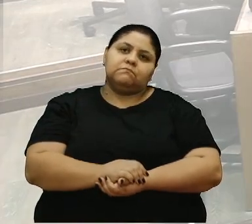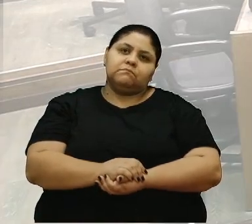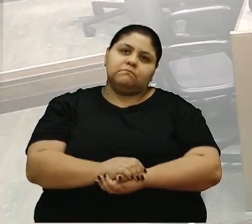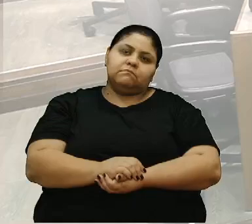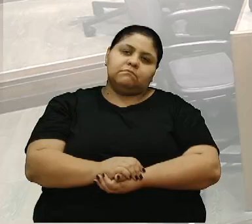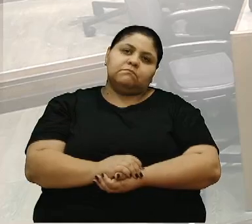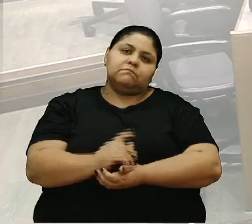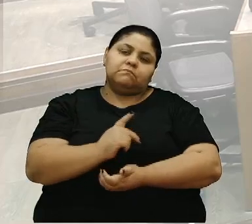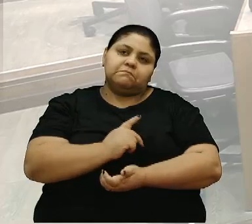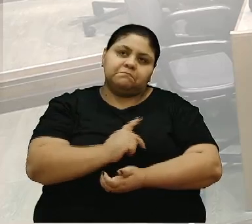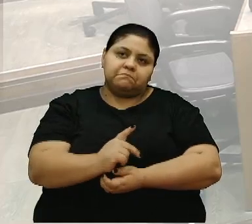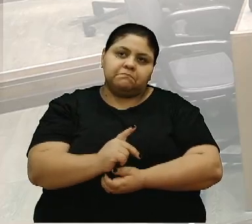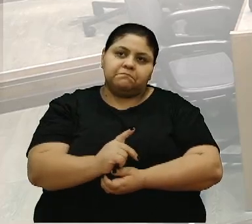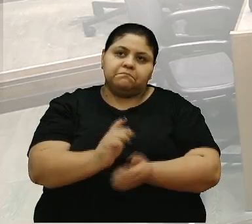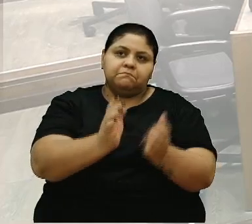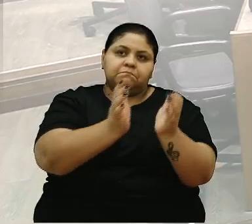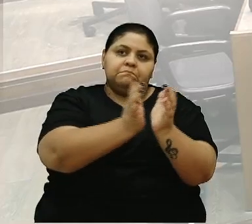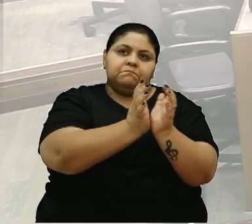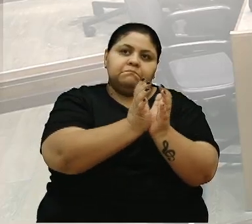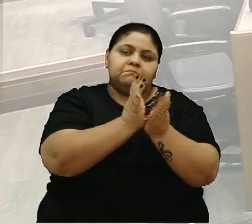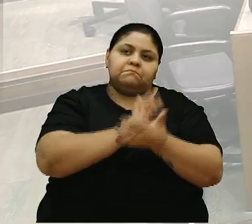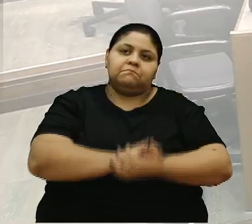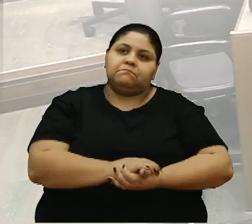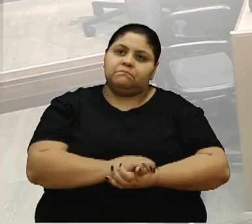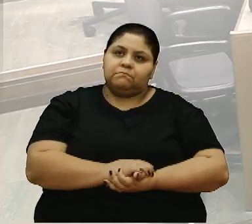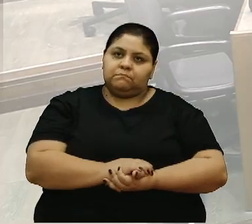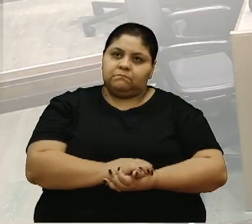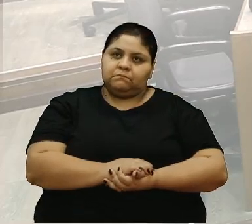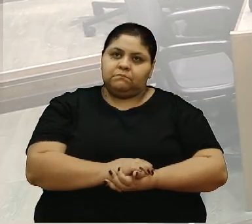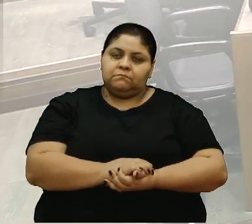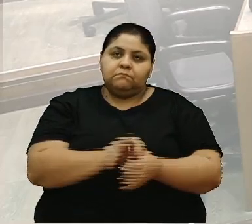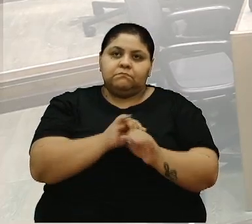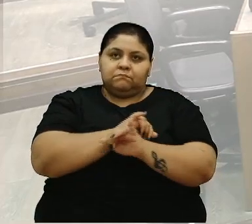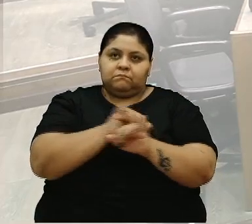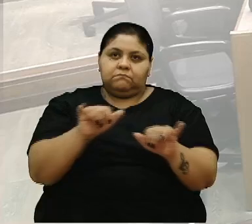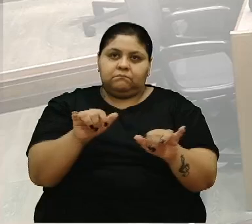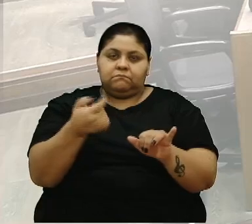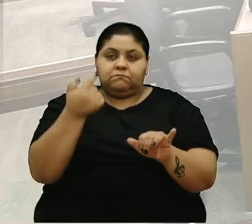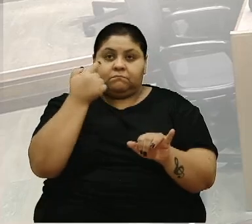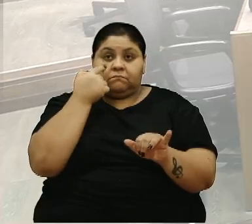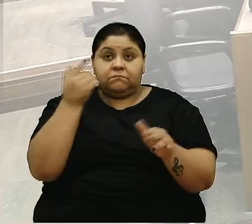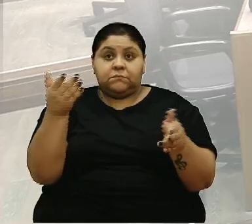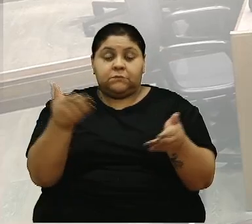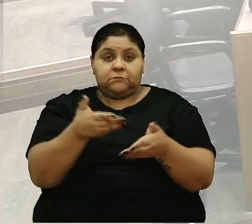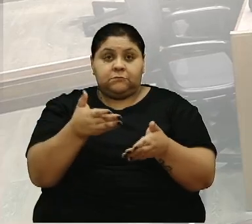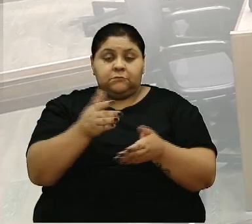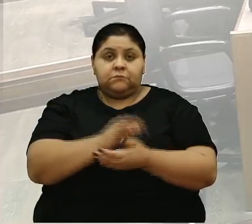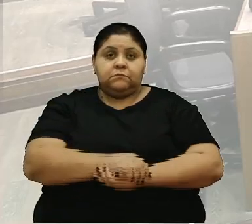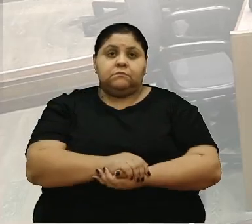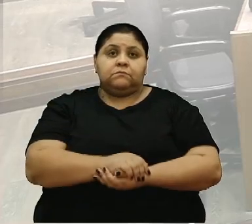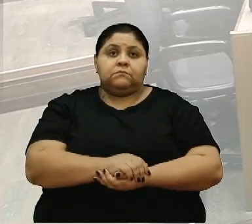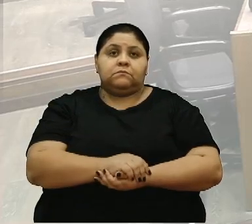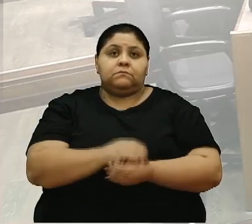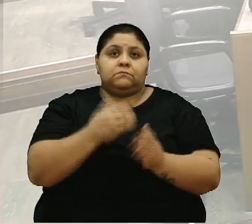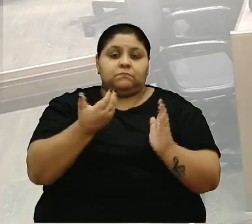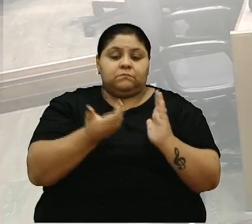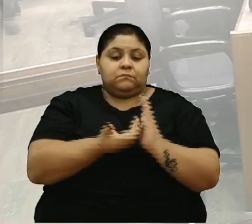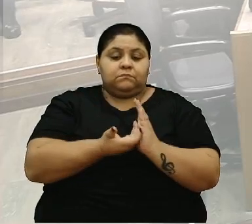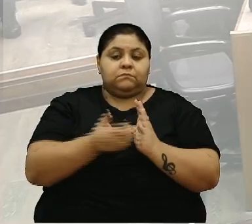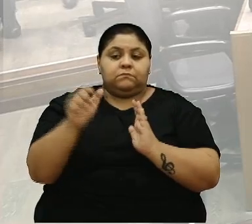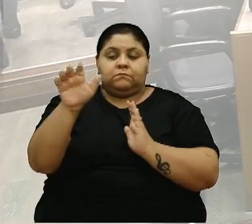Senhor presidente, caros colegas, uma notícia que eu vejo agora aqui: Congresso